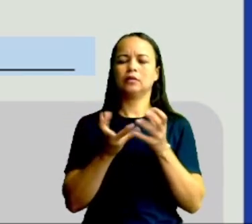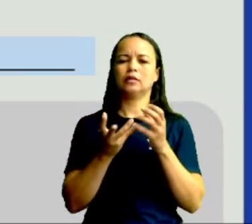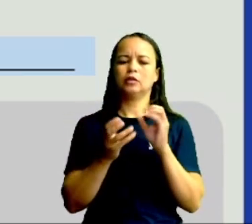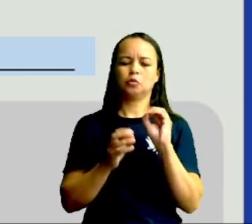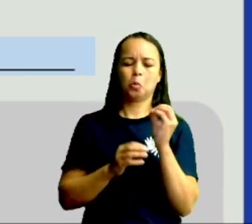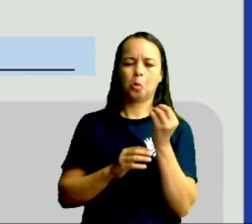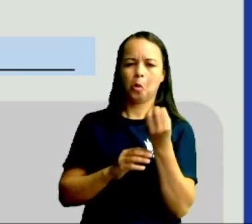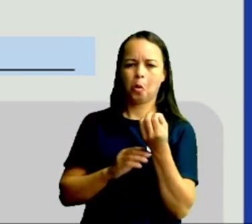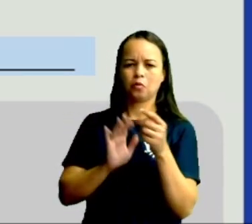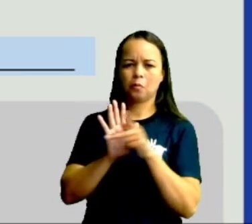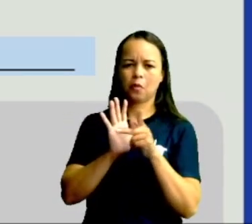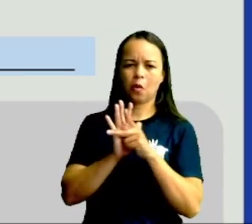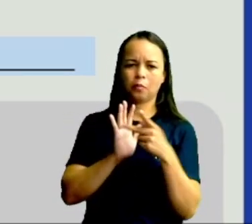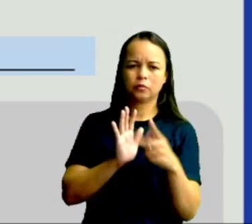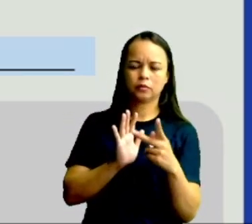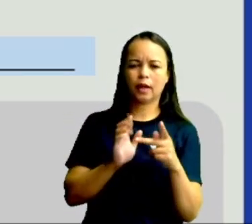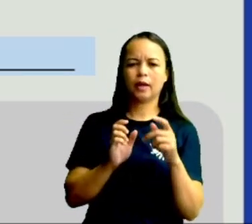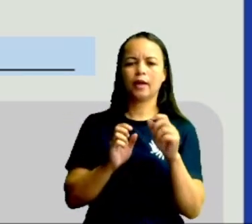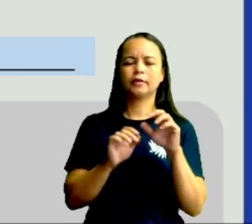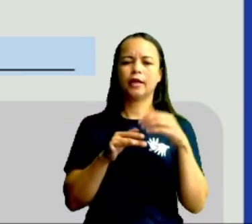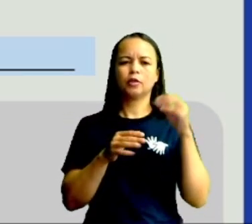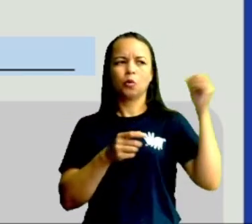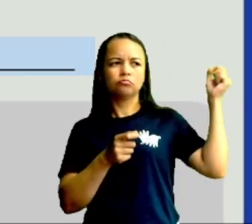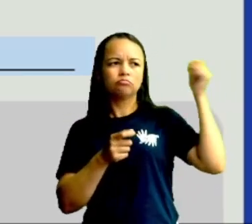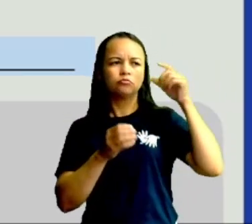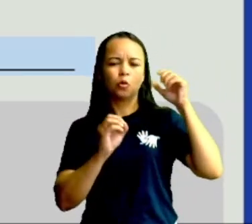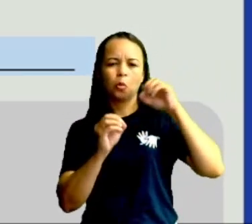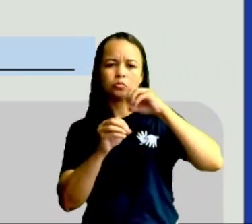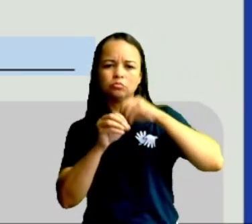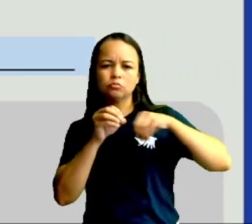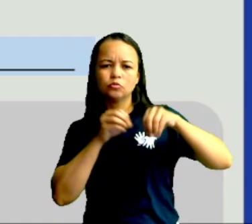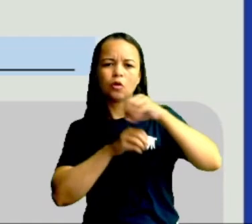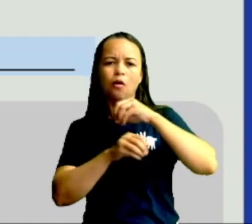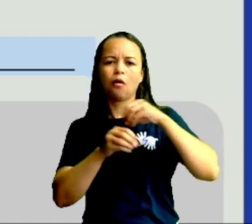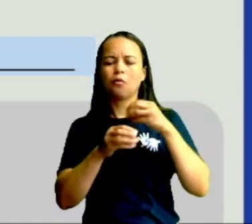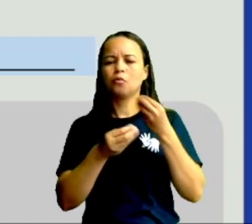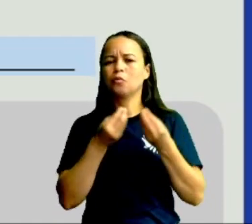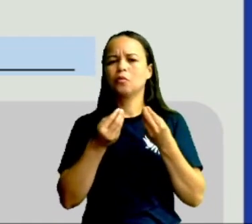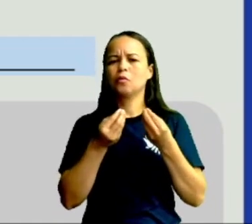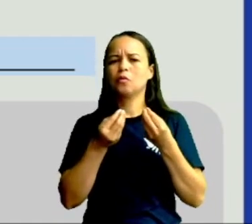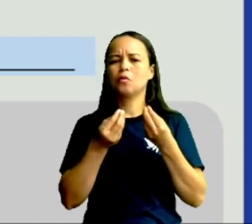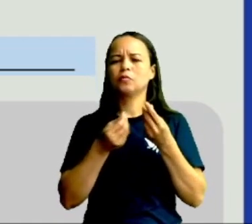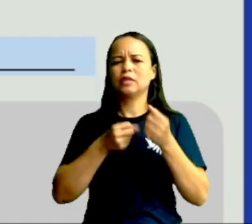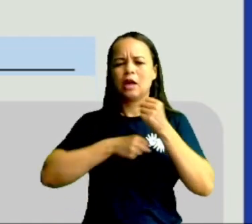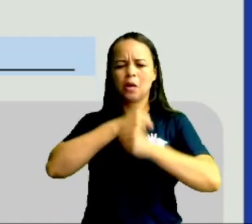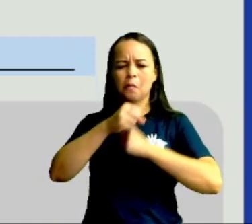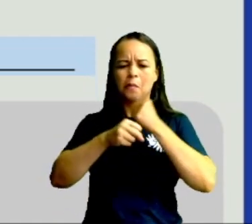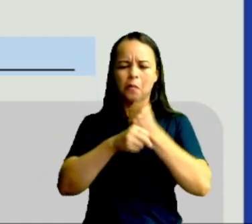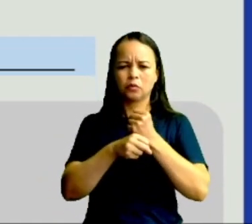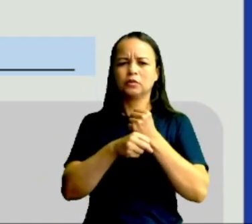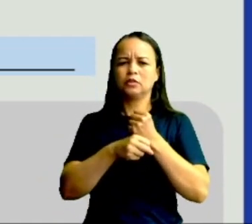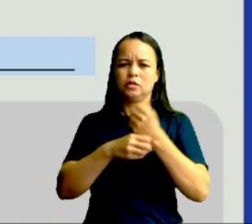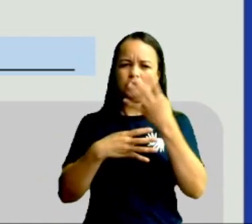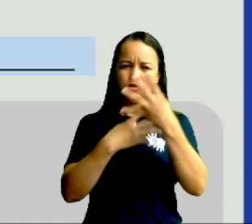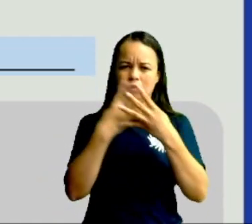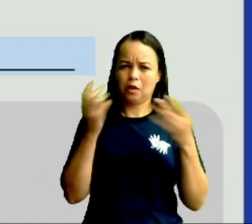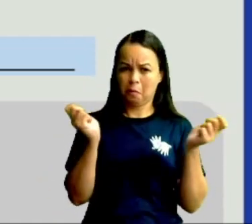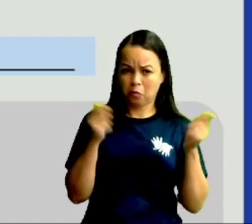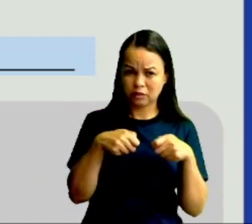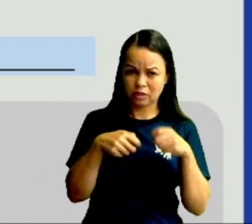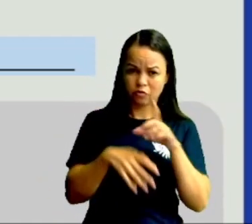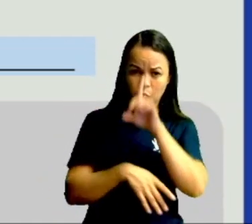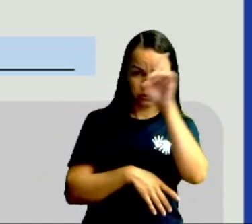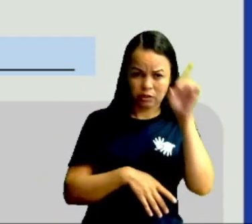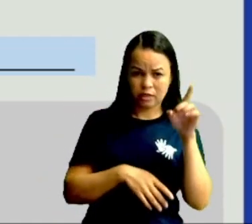torno dela, nem em torno do Sol, seria possível existir as estações do ano e os dias e as noites?